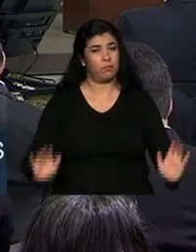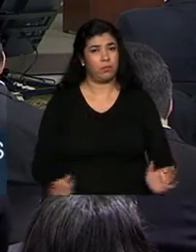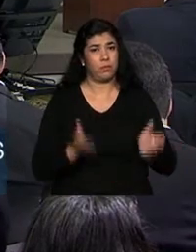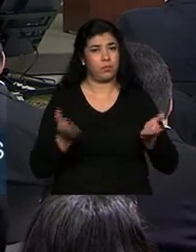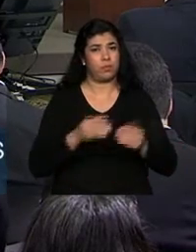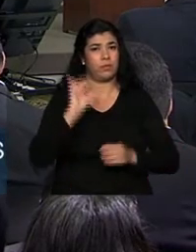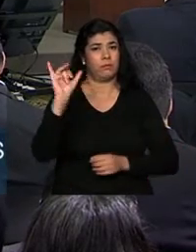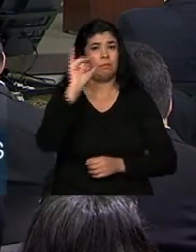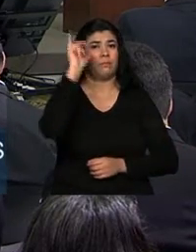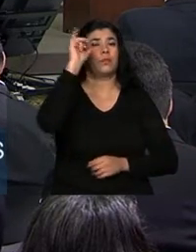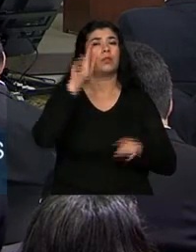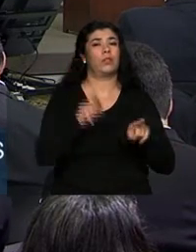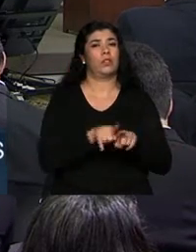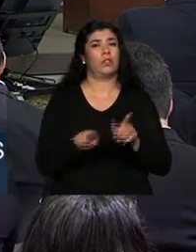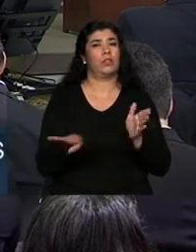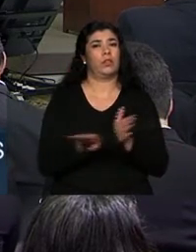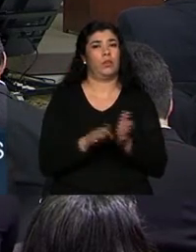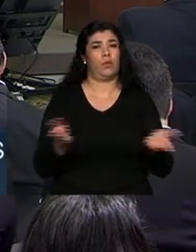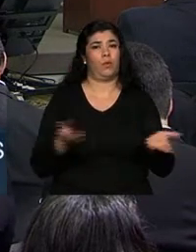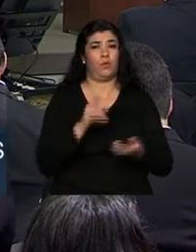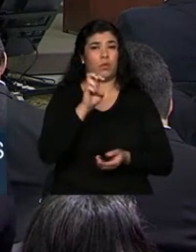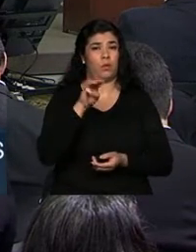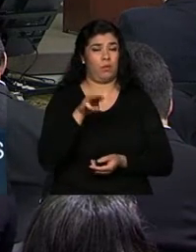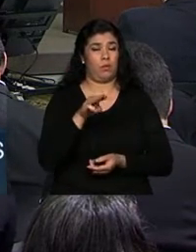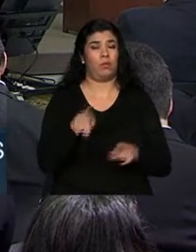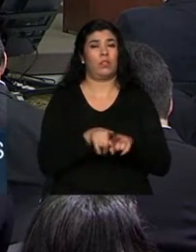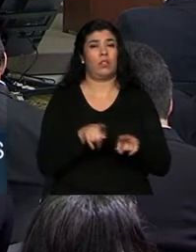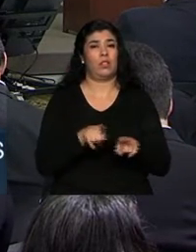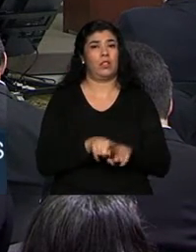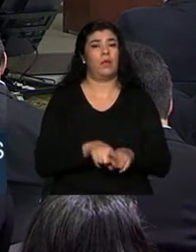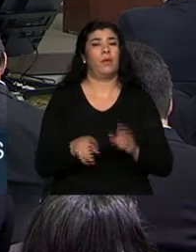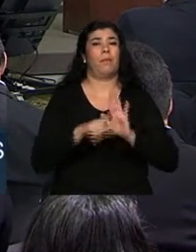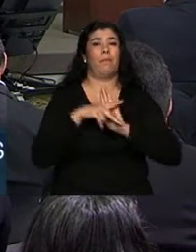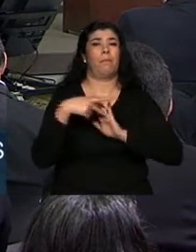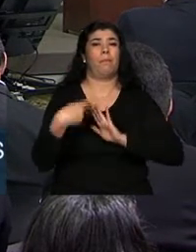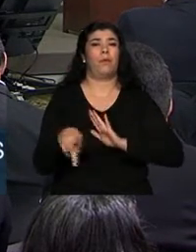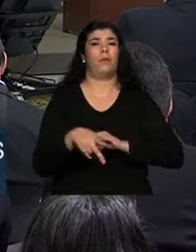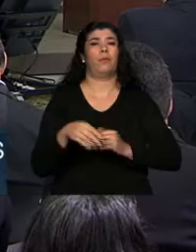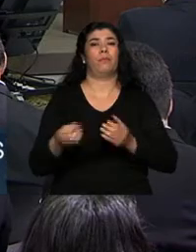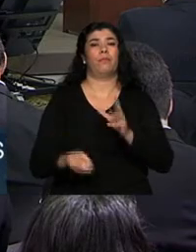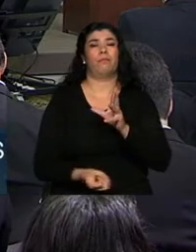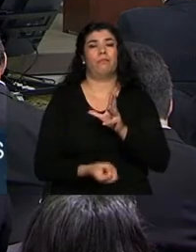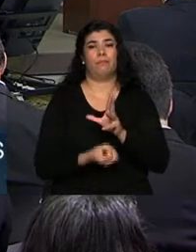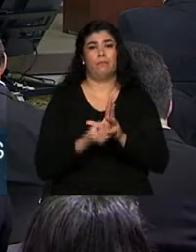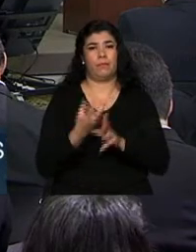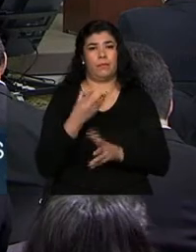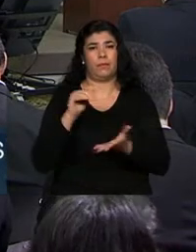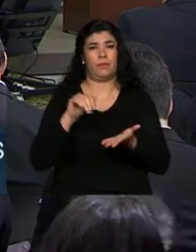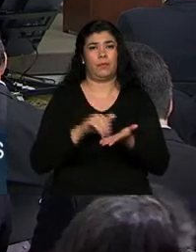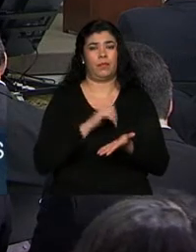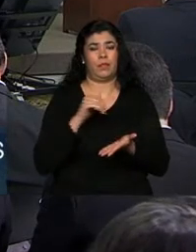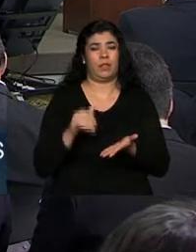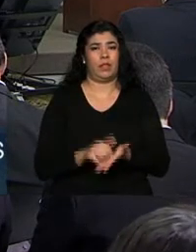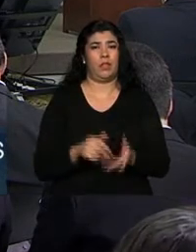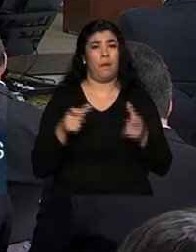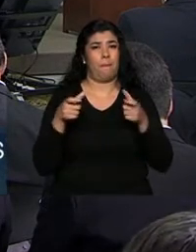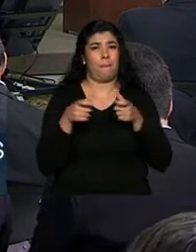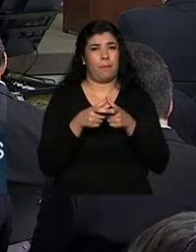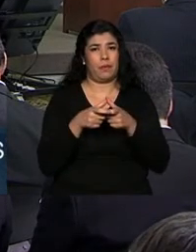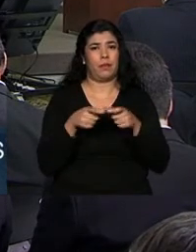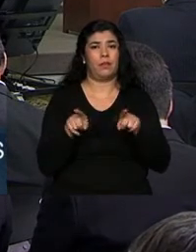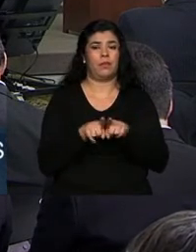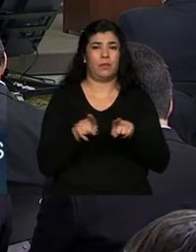para chegar nesses números de hoje. Inclusive, com a criação da Secretaria da Micro e Pequena Empresa do ministro